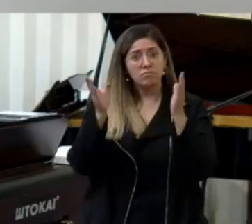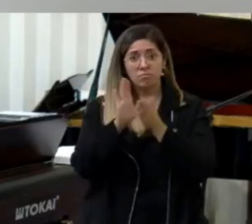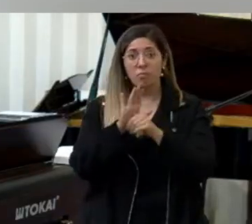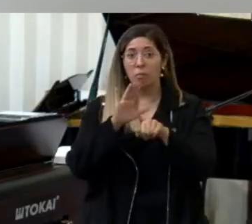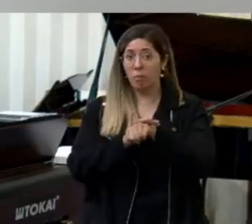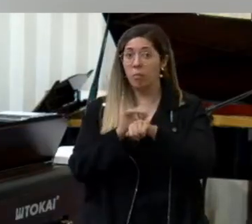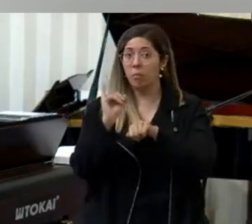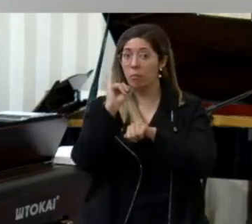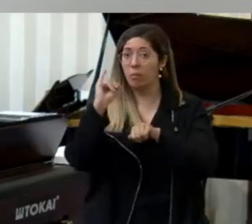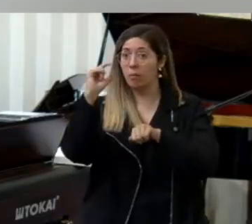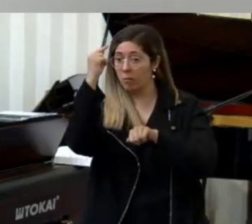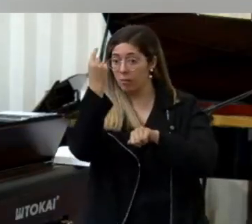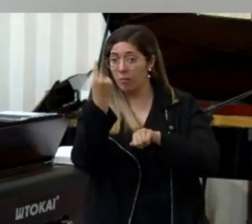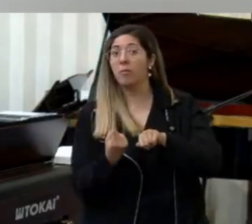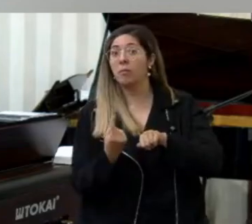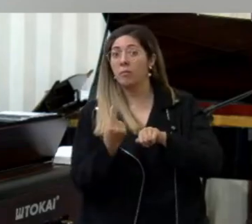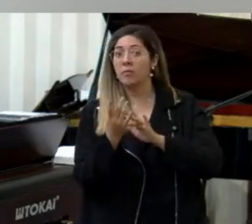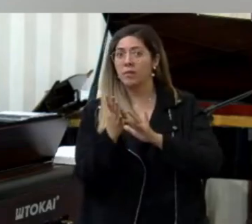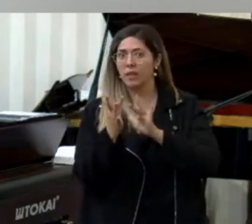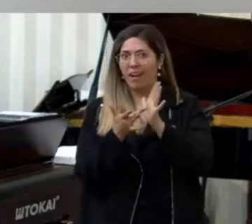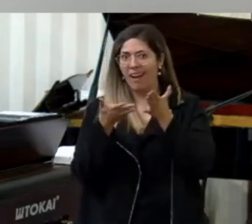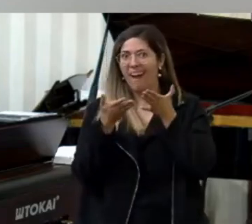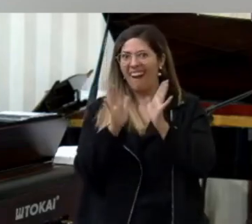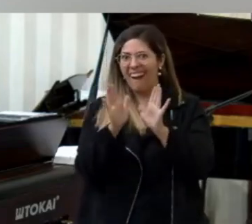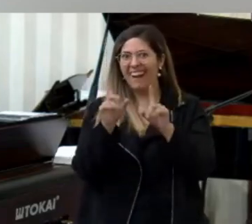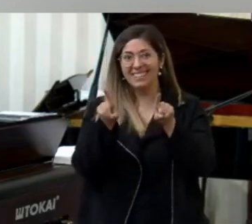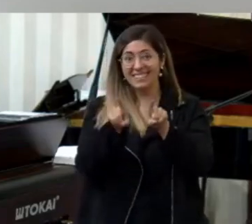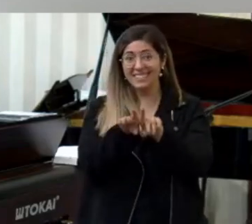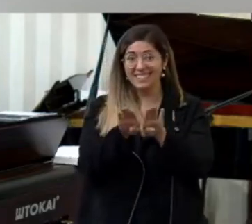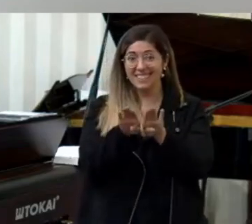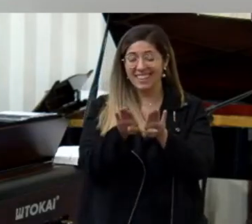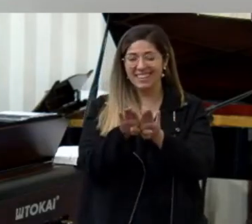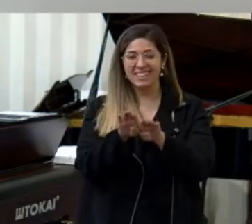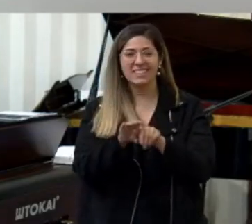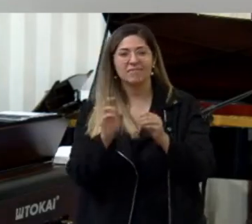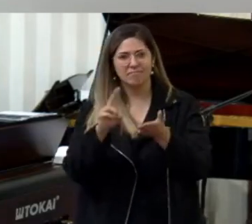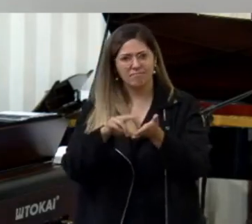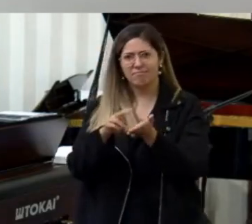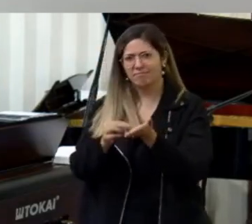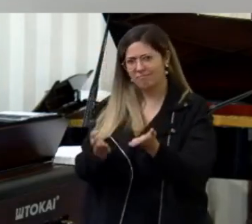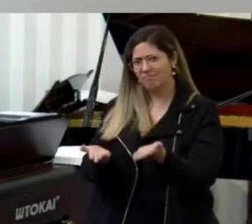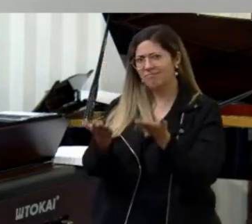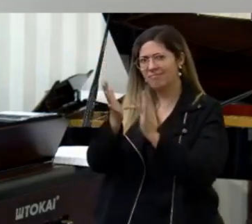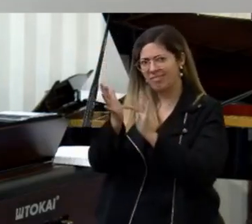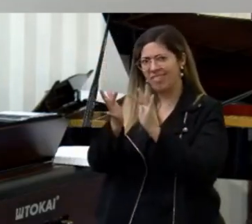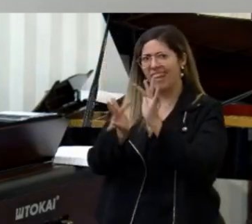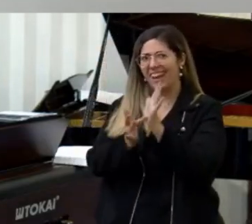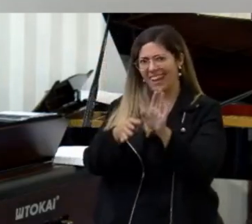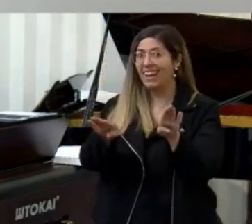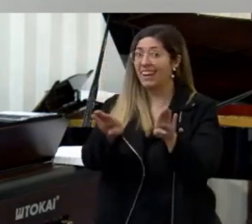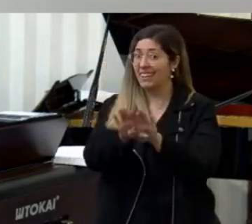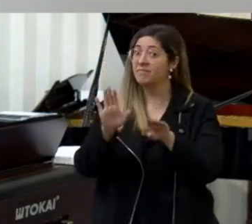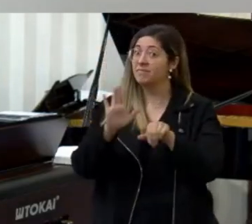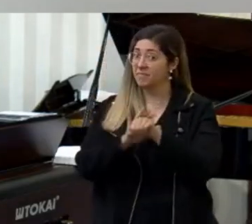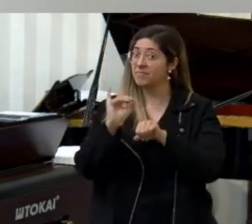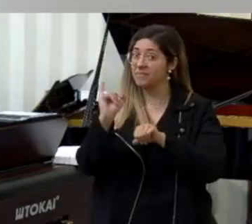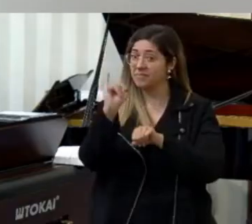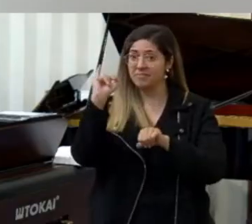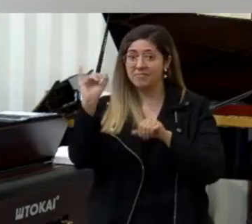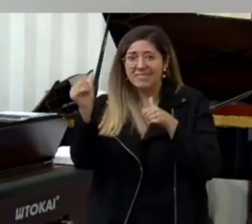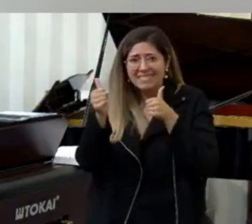momento da vinda do Senhor Jesus Cristo e também o momento da ressurreição, da morte e da ressurreição de Jesus. Nós